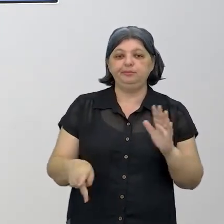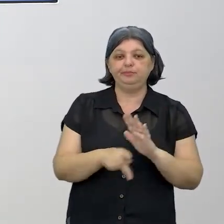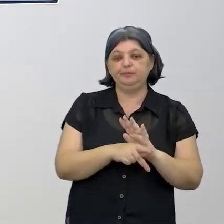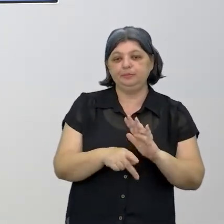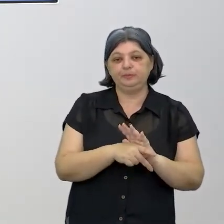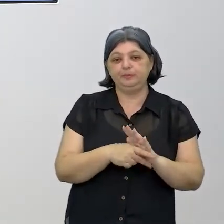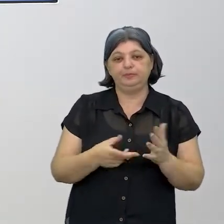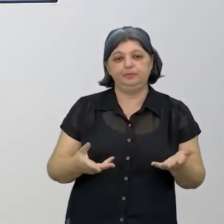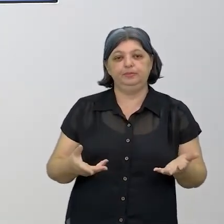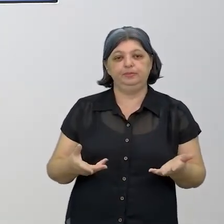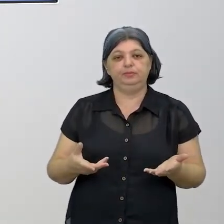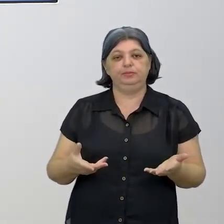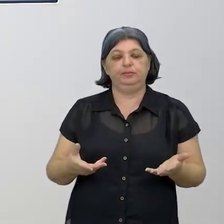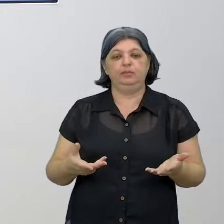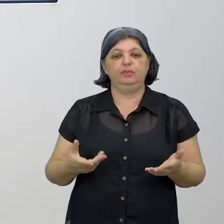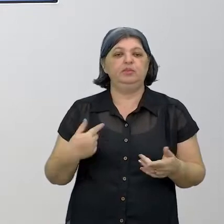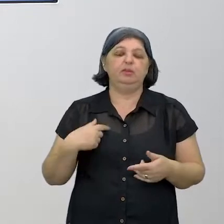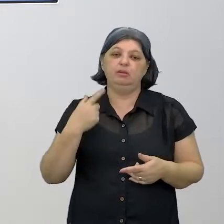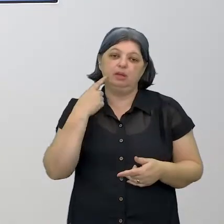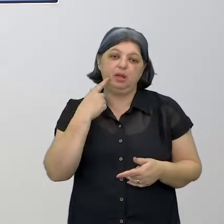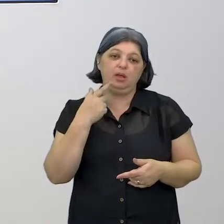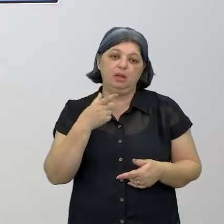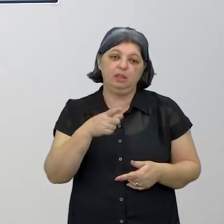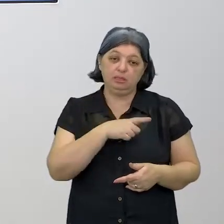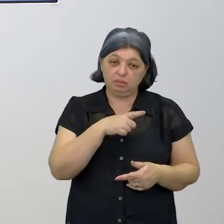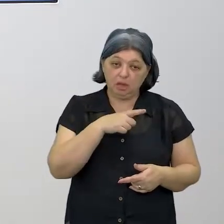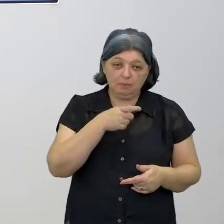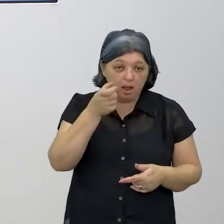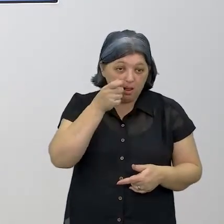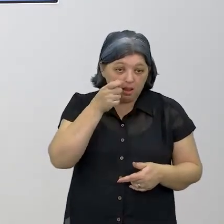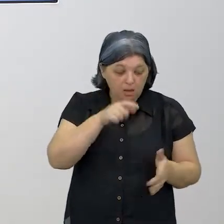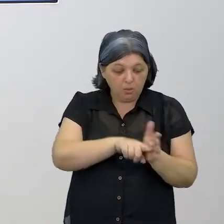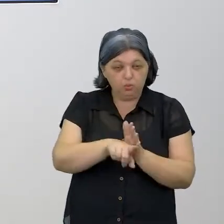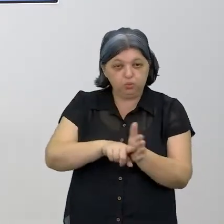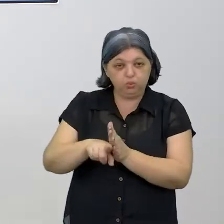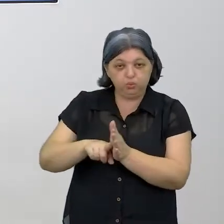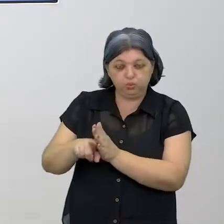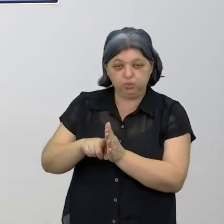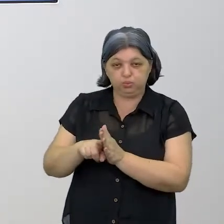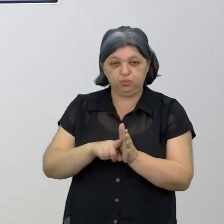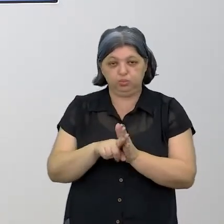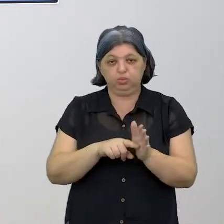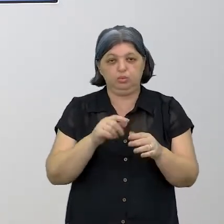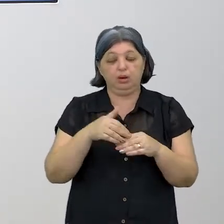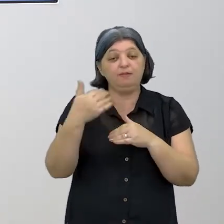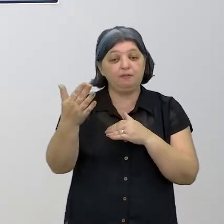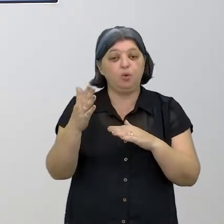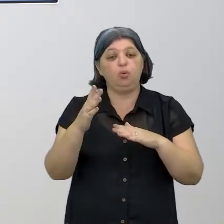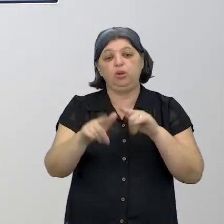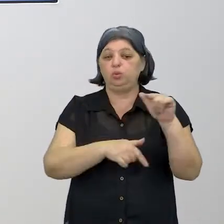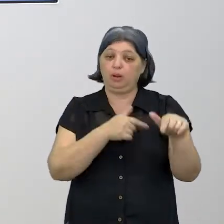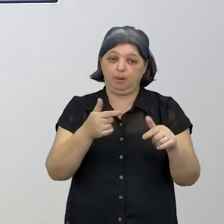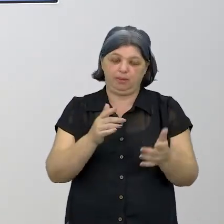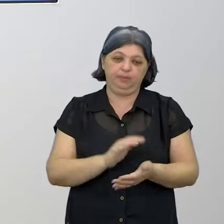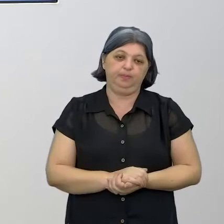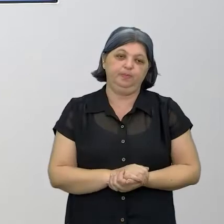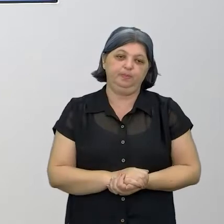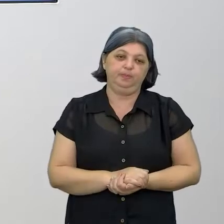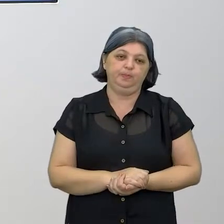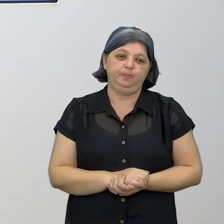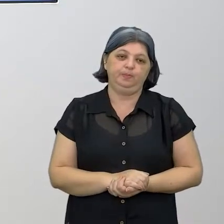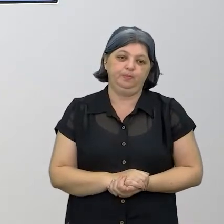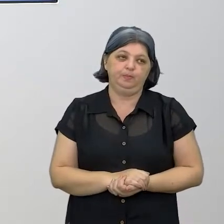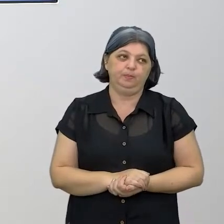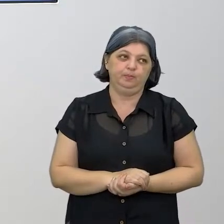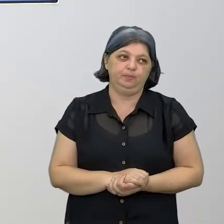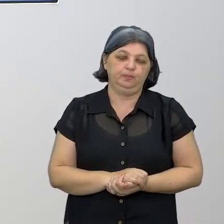que me interessou a ponto de eu pesquisar e buscar isso fora, né, do trabalho. Mas eu sei que tem